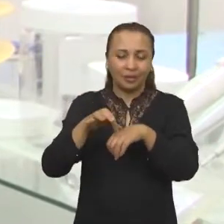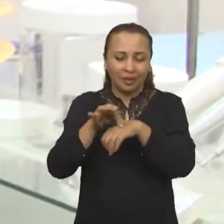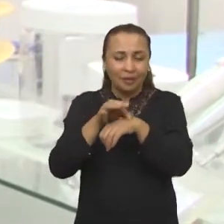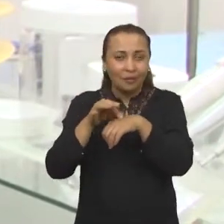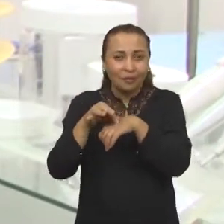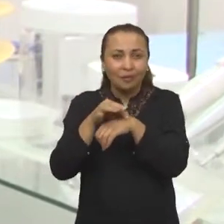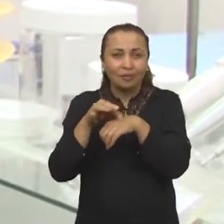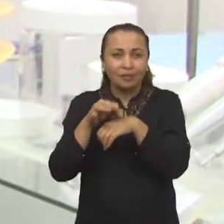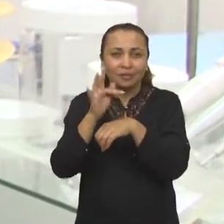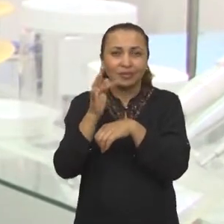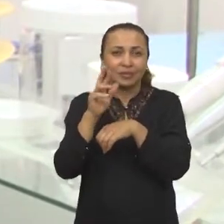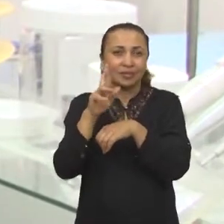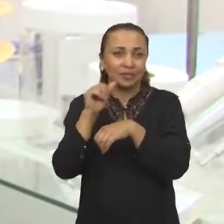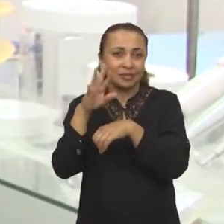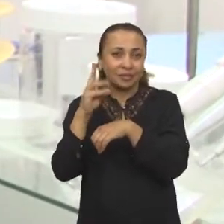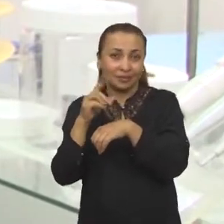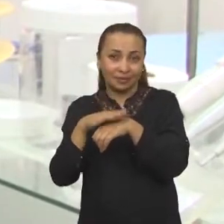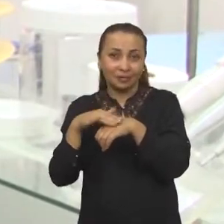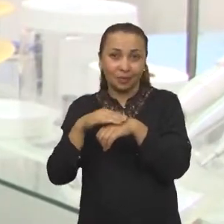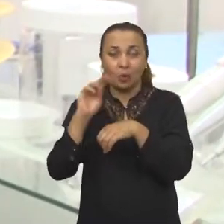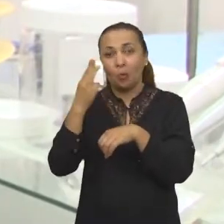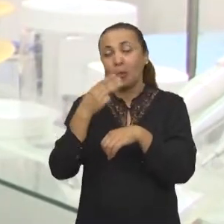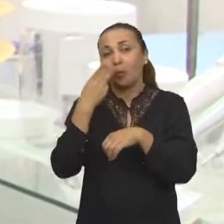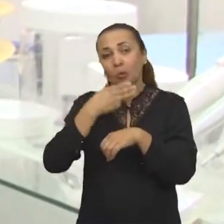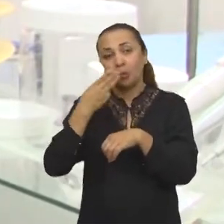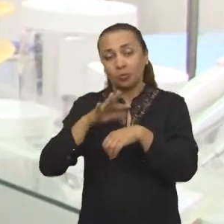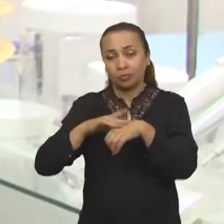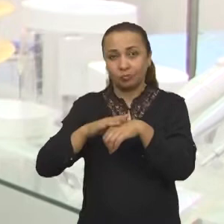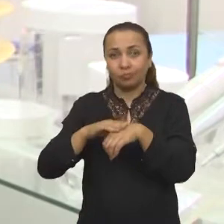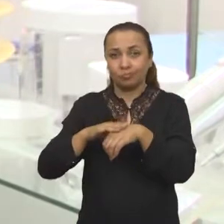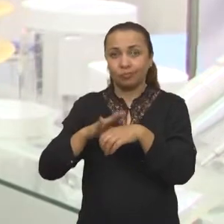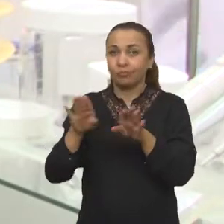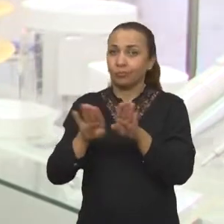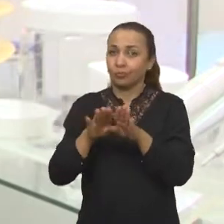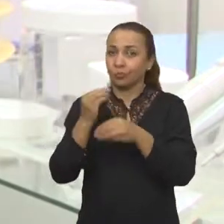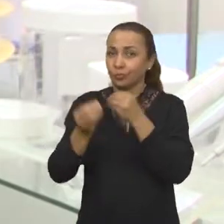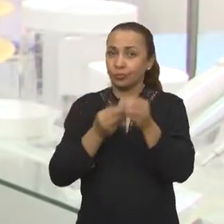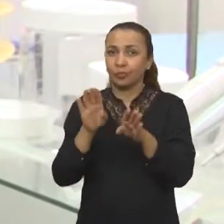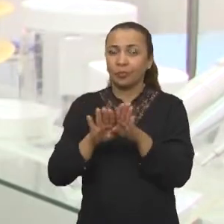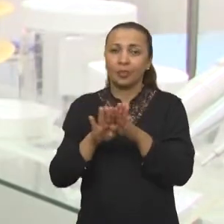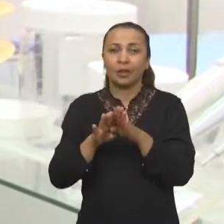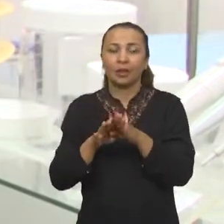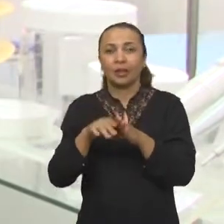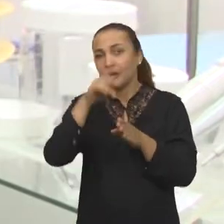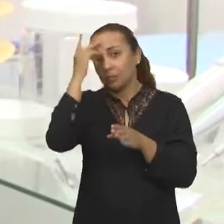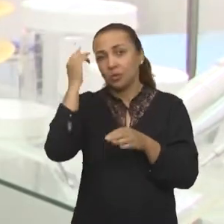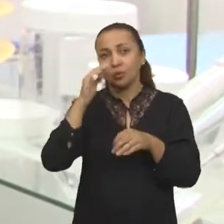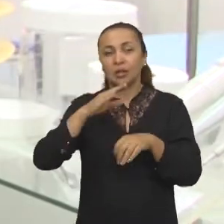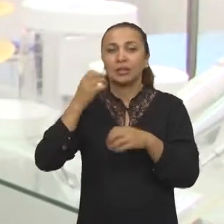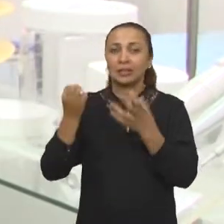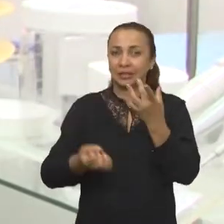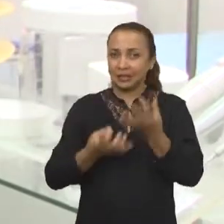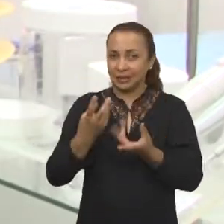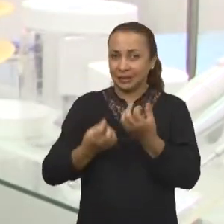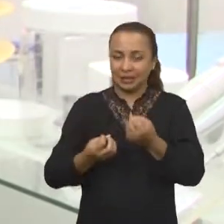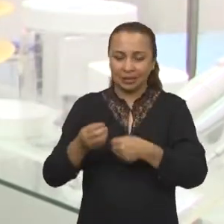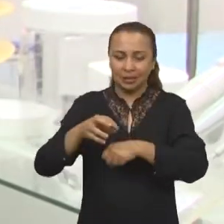em pacientes ou em animais diabéticos, como também em modelos de queimadura.